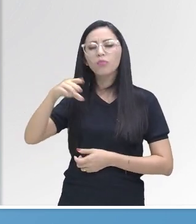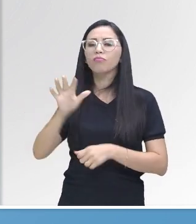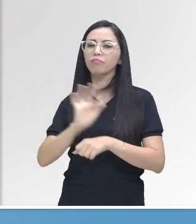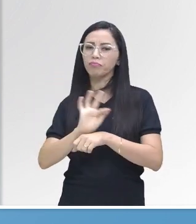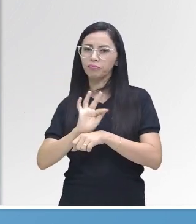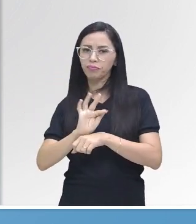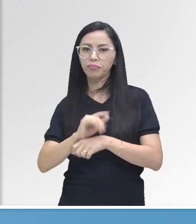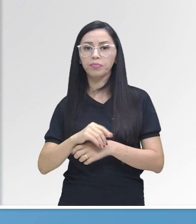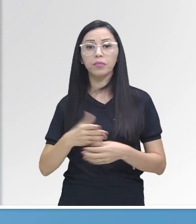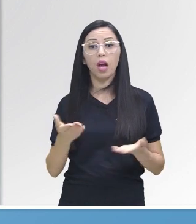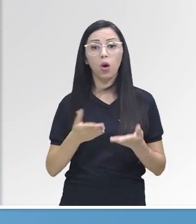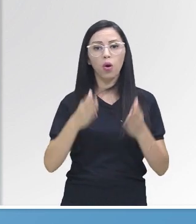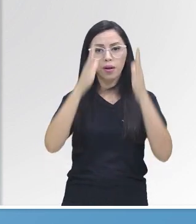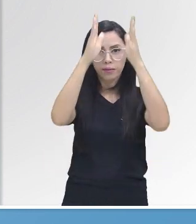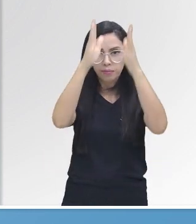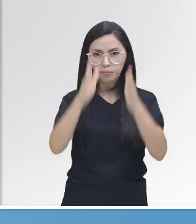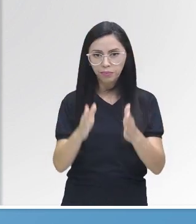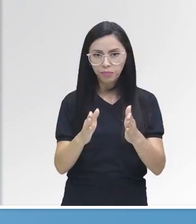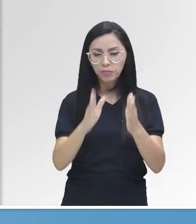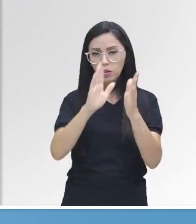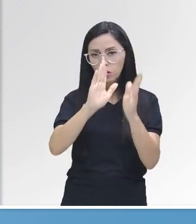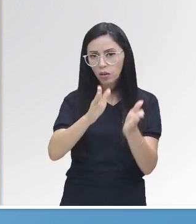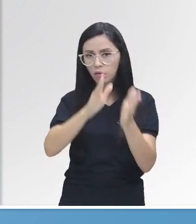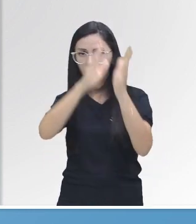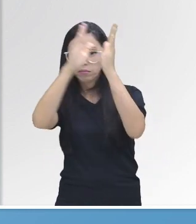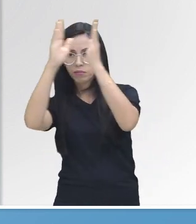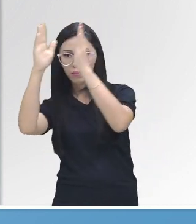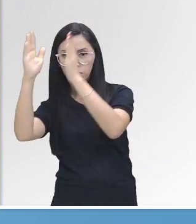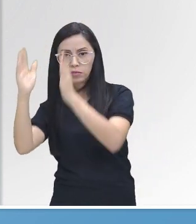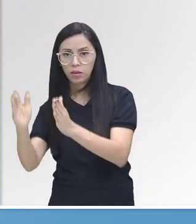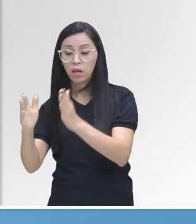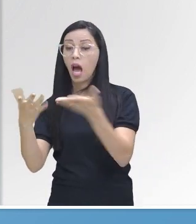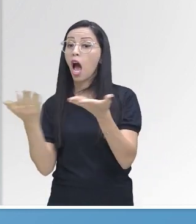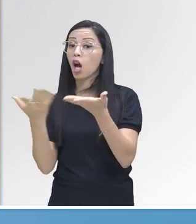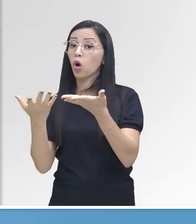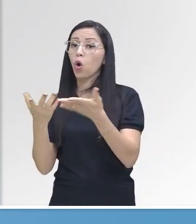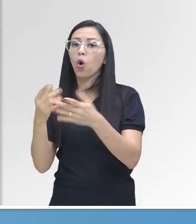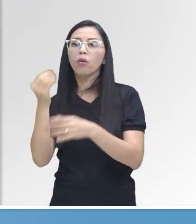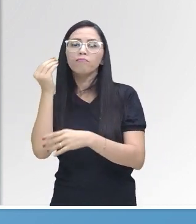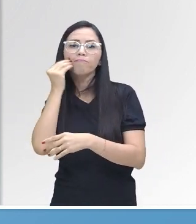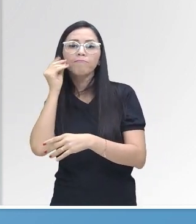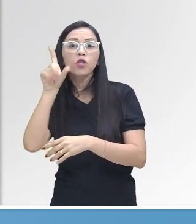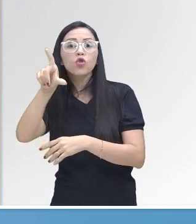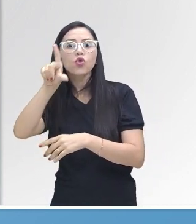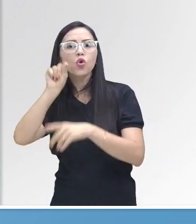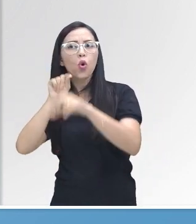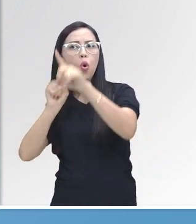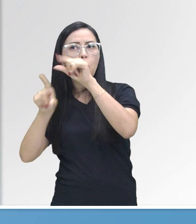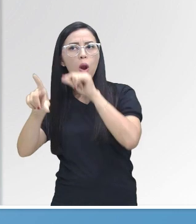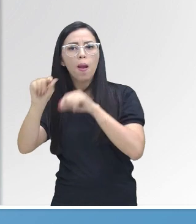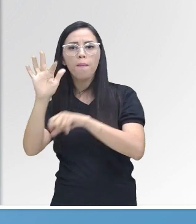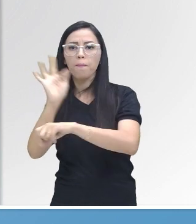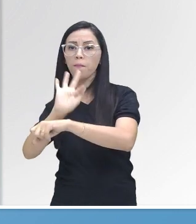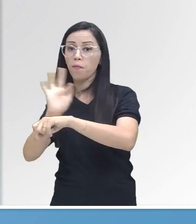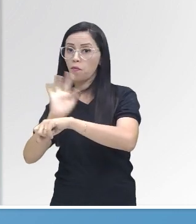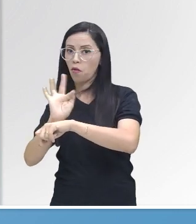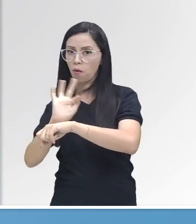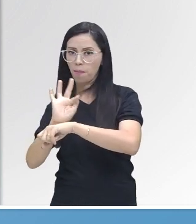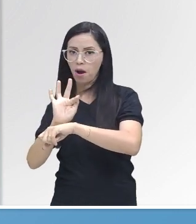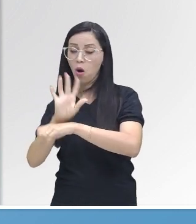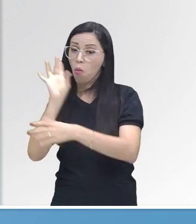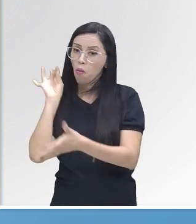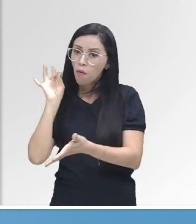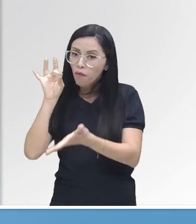para cá, marcar a medida padronizada agora. Agora, tudo que você vai ver desse lado, você vai